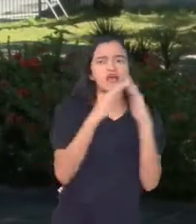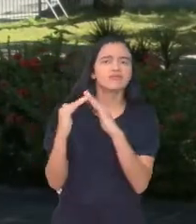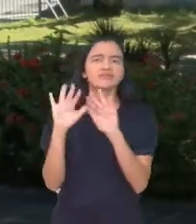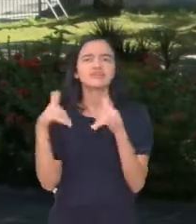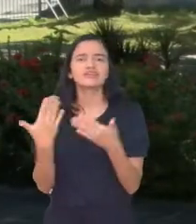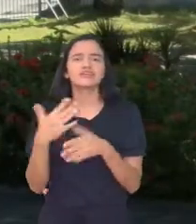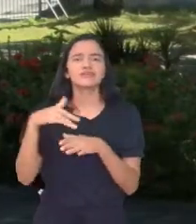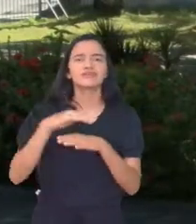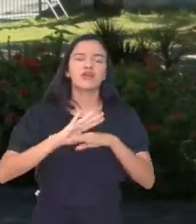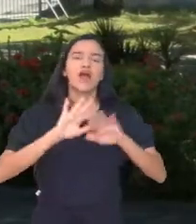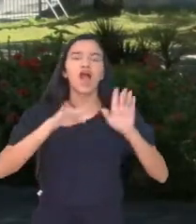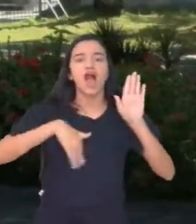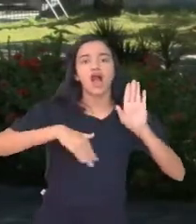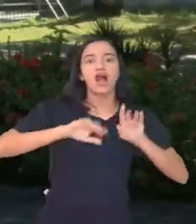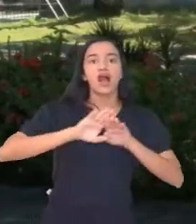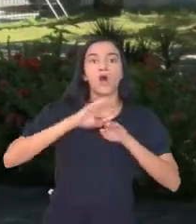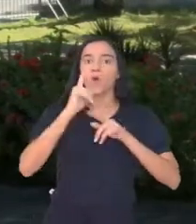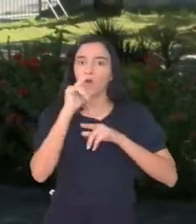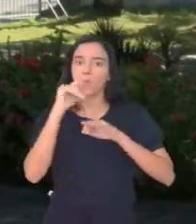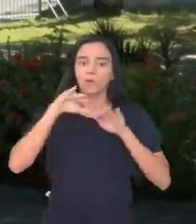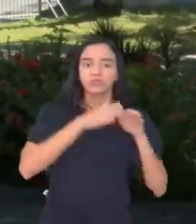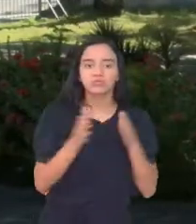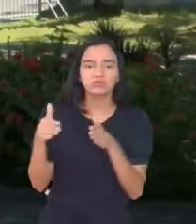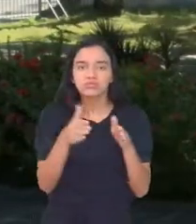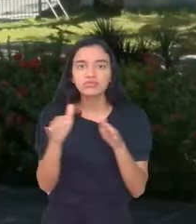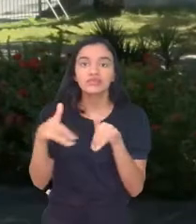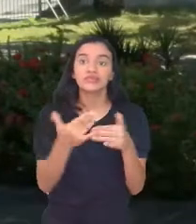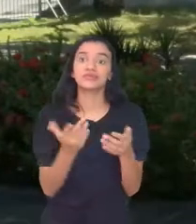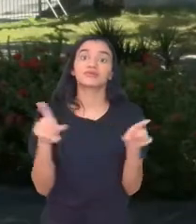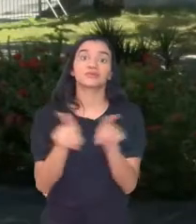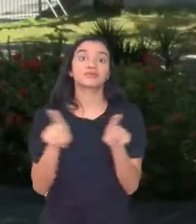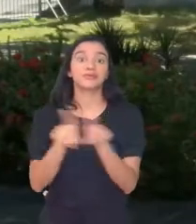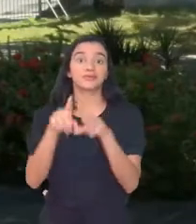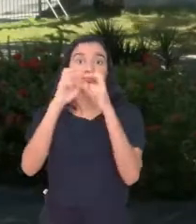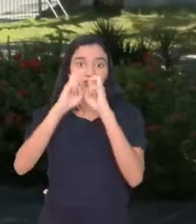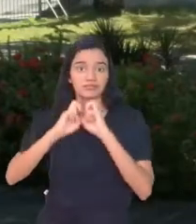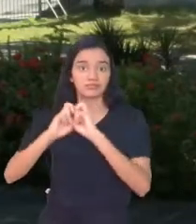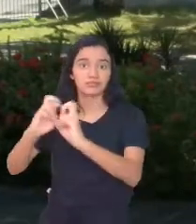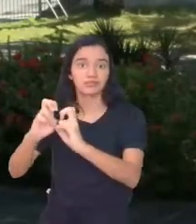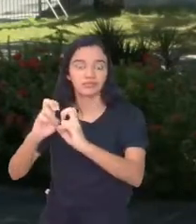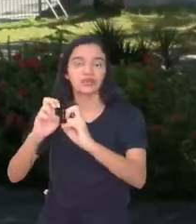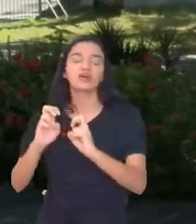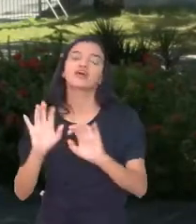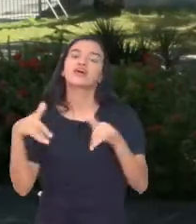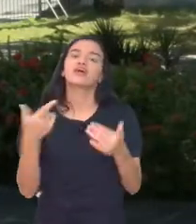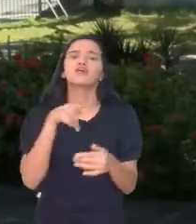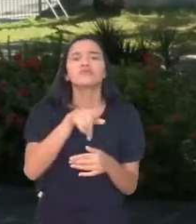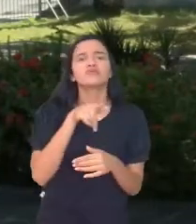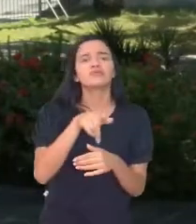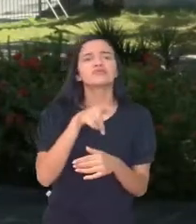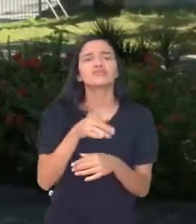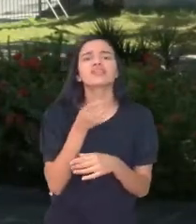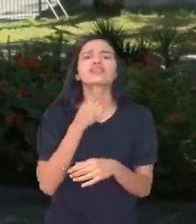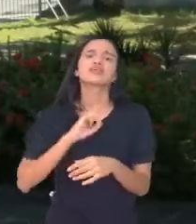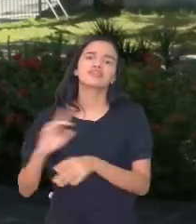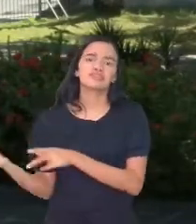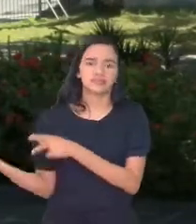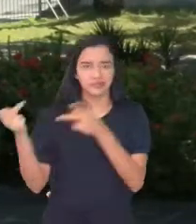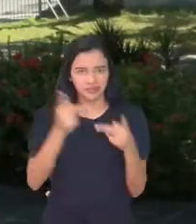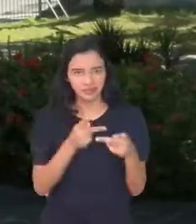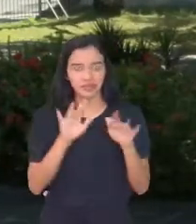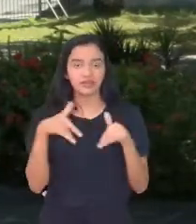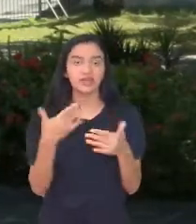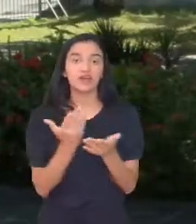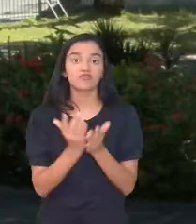às margens do rio Capibaribe e à estação central do Recife. Caso vocês desejem visitá-la,